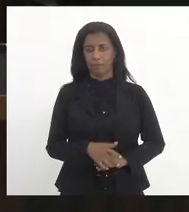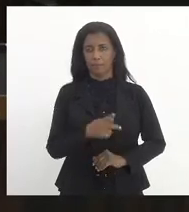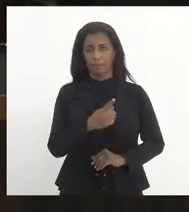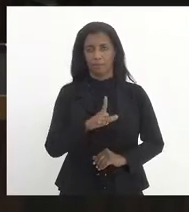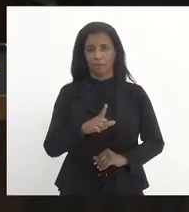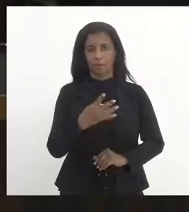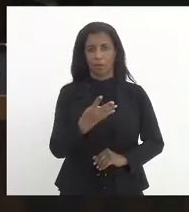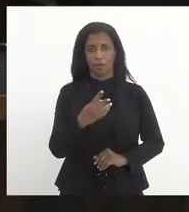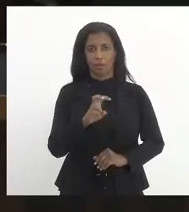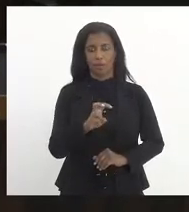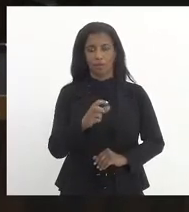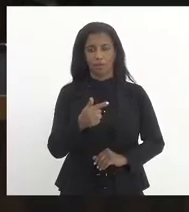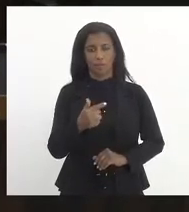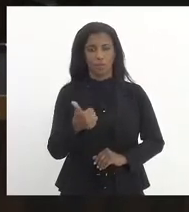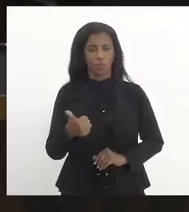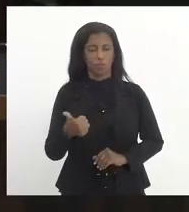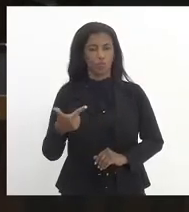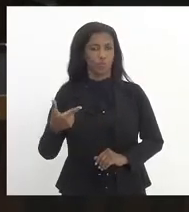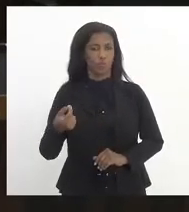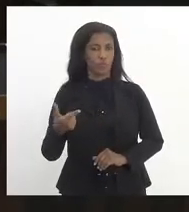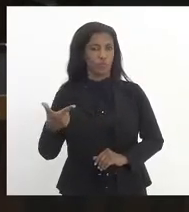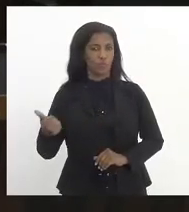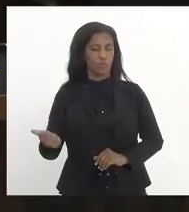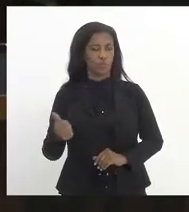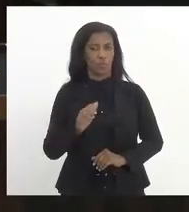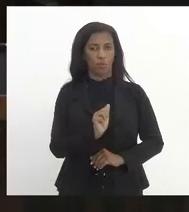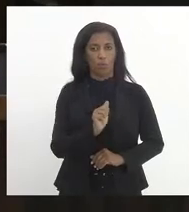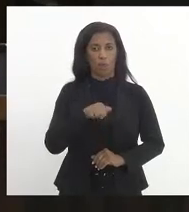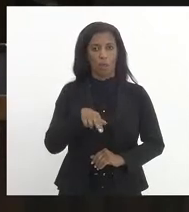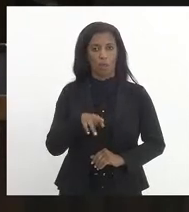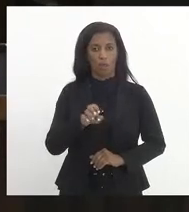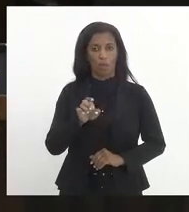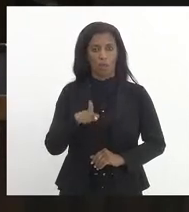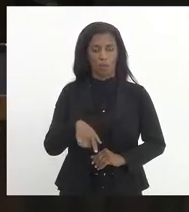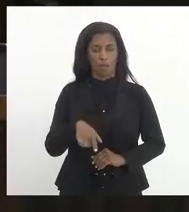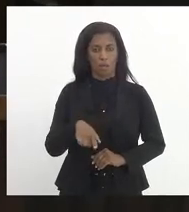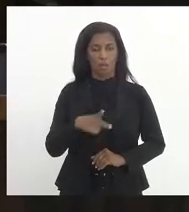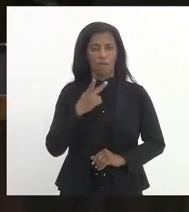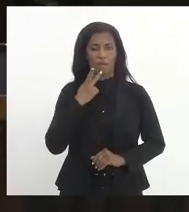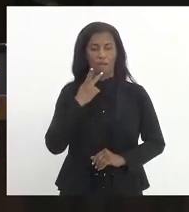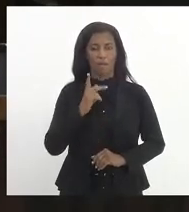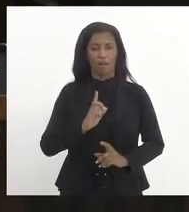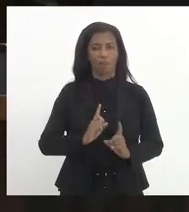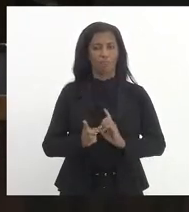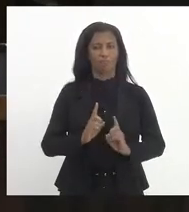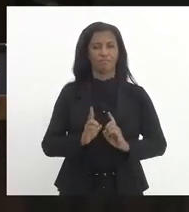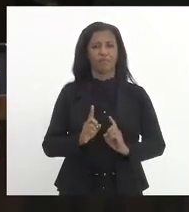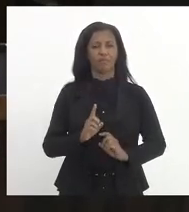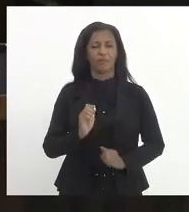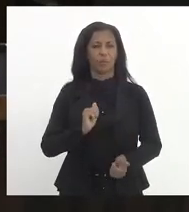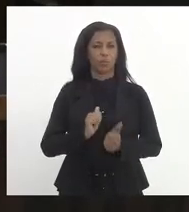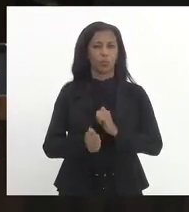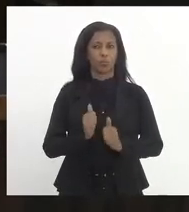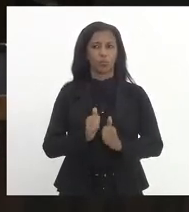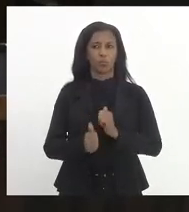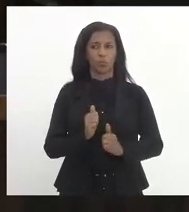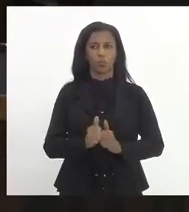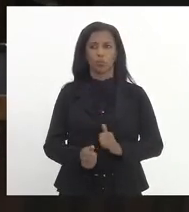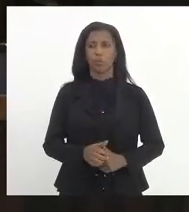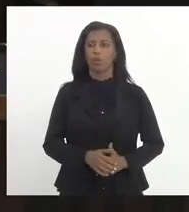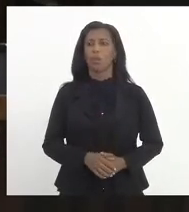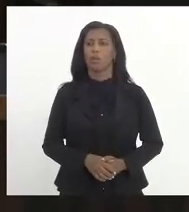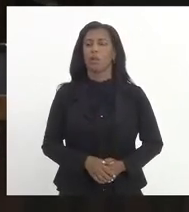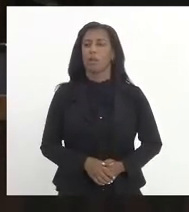projeto de lei 4571/2021, de autoria do deputado André Correia, que denomina Avenida dos Esportes, deputado Dário Dias